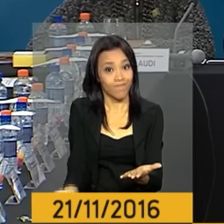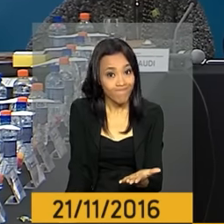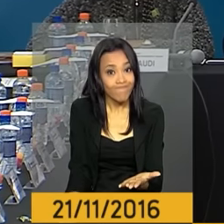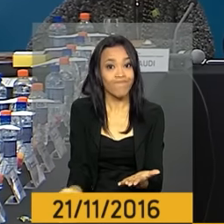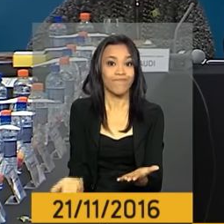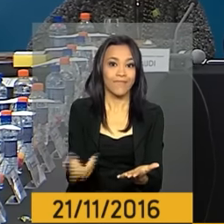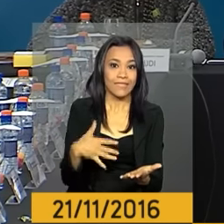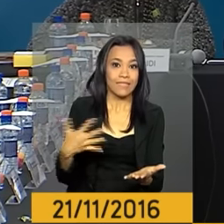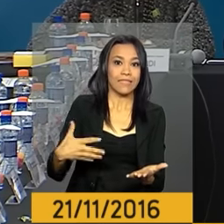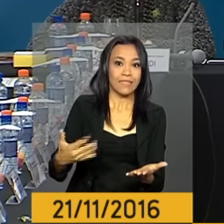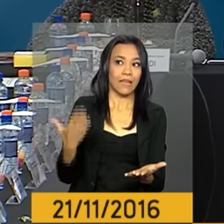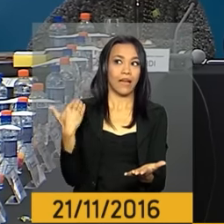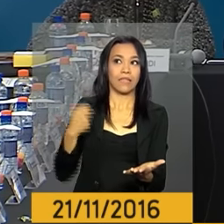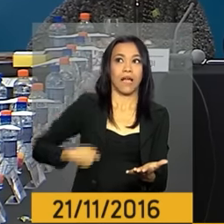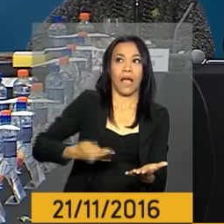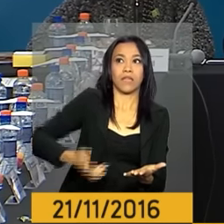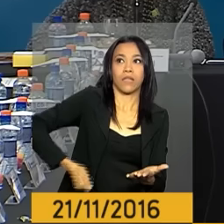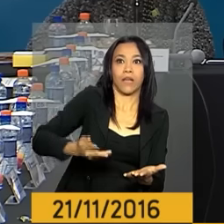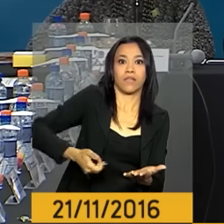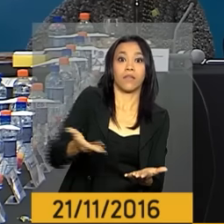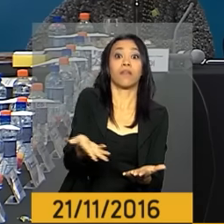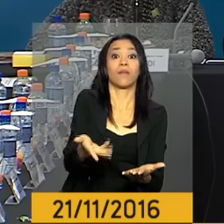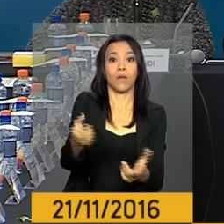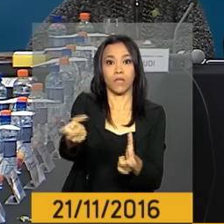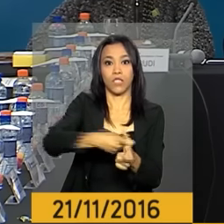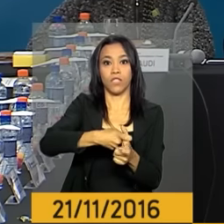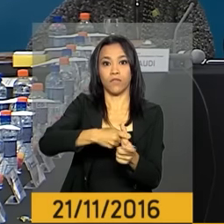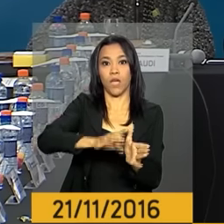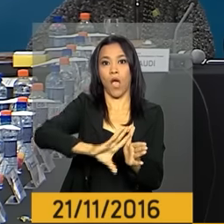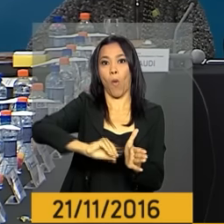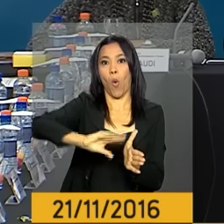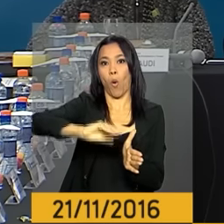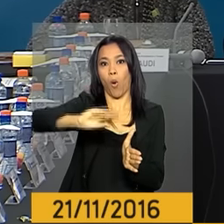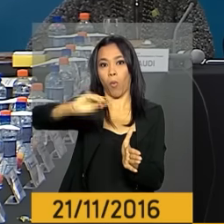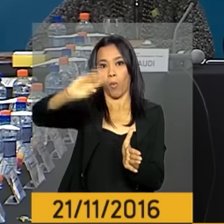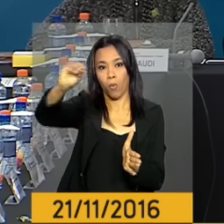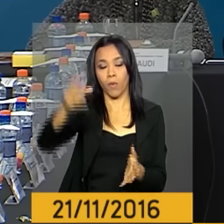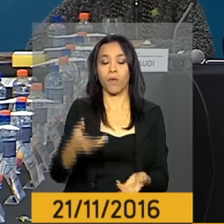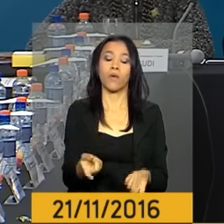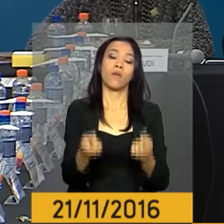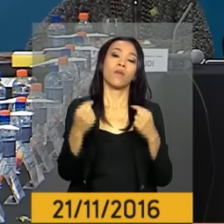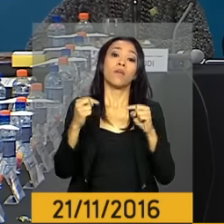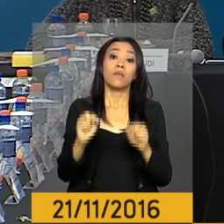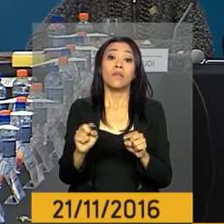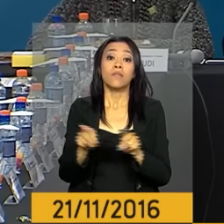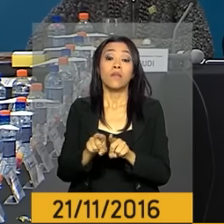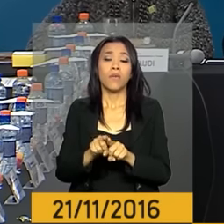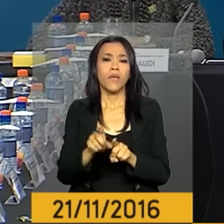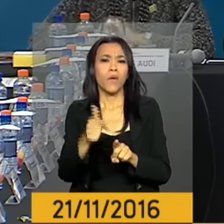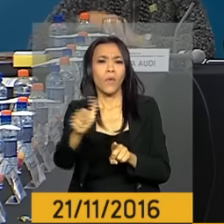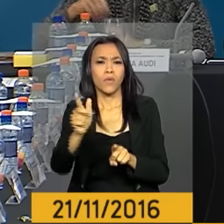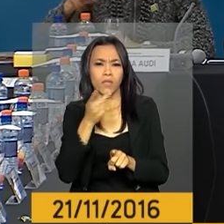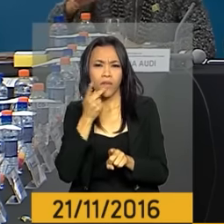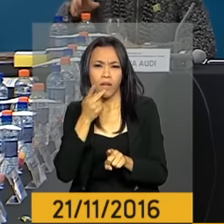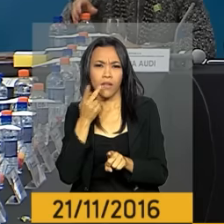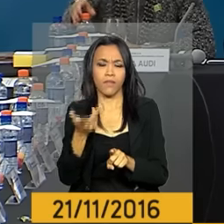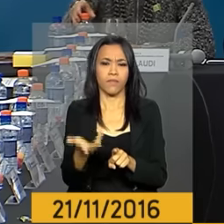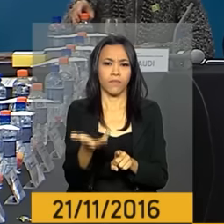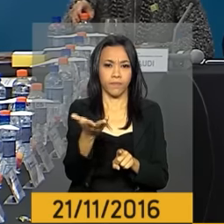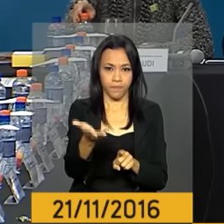Ao removermos o manto da chamada contabilidade criativa, que faz mal ao